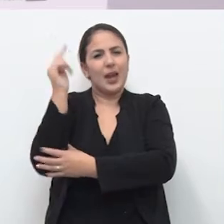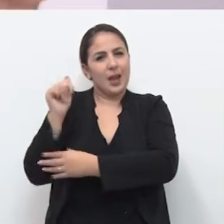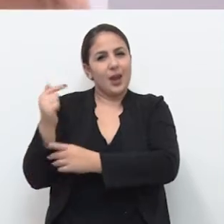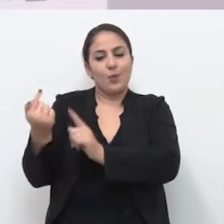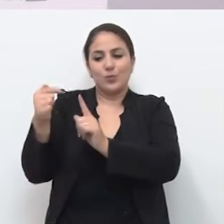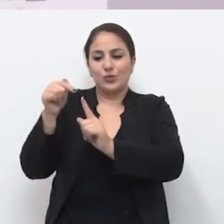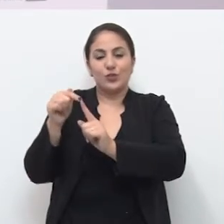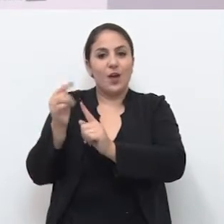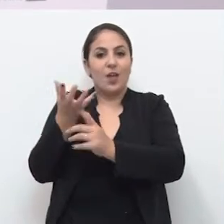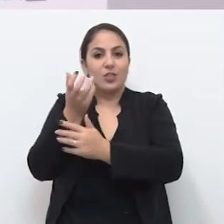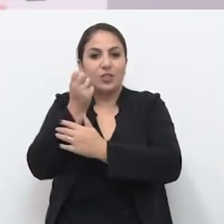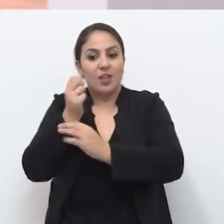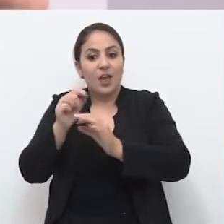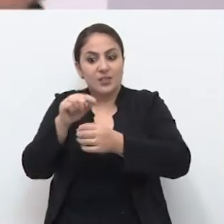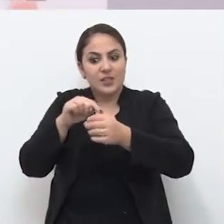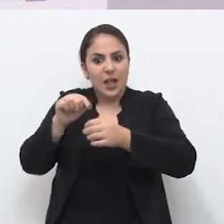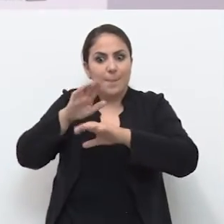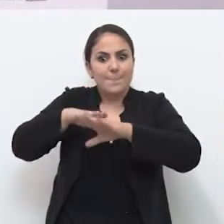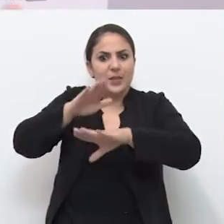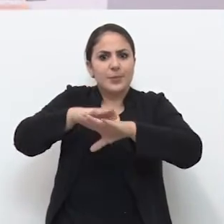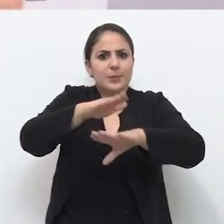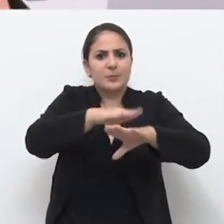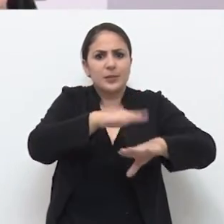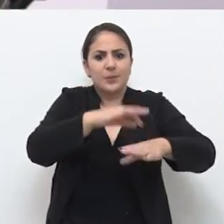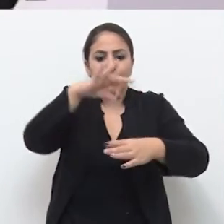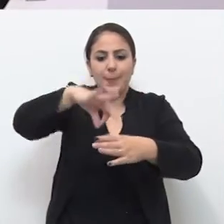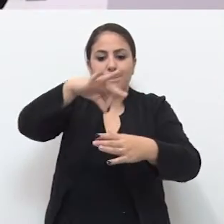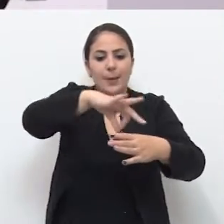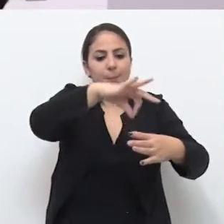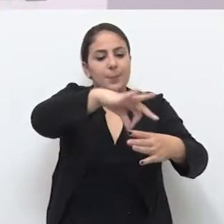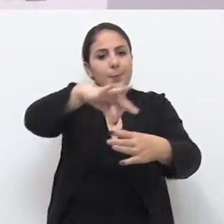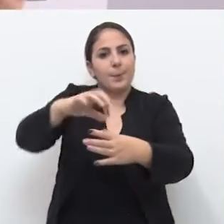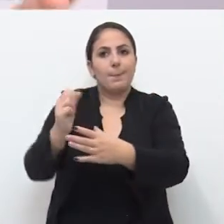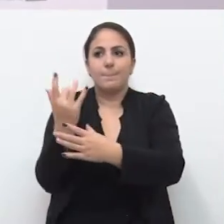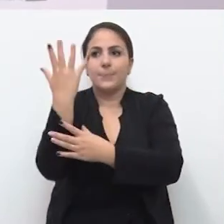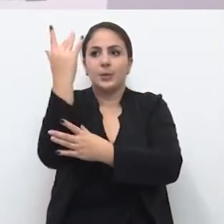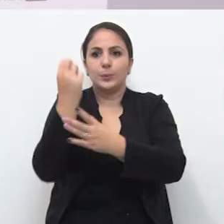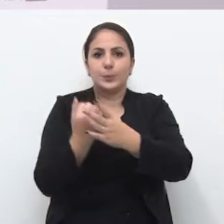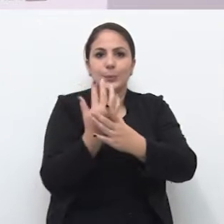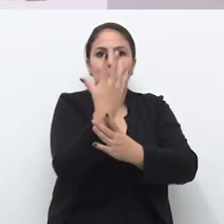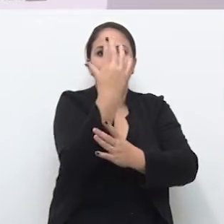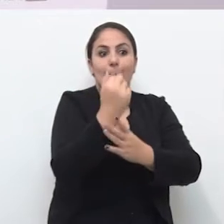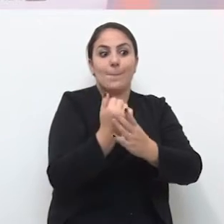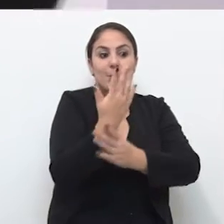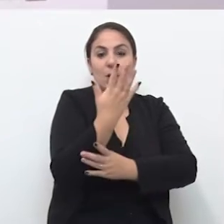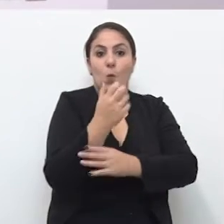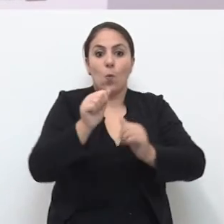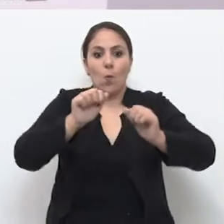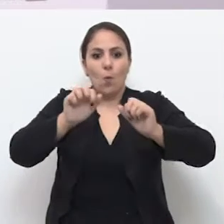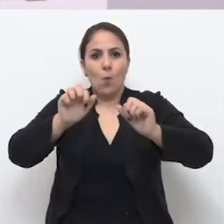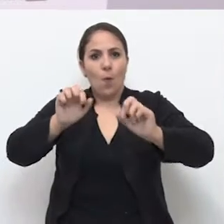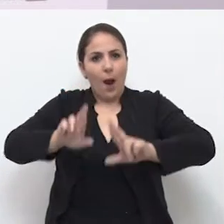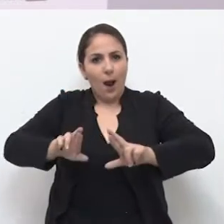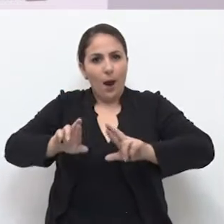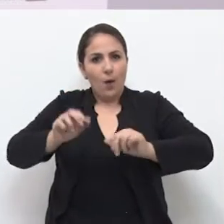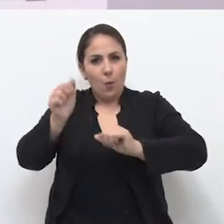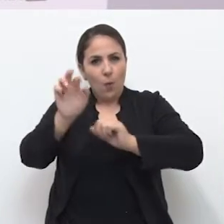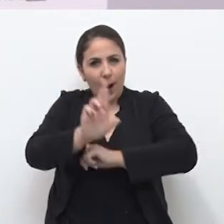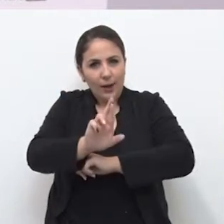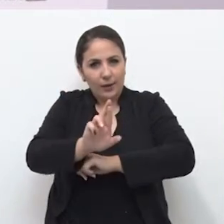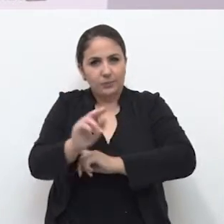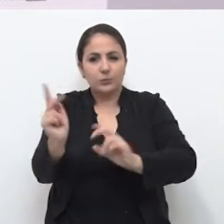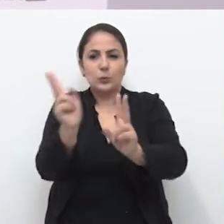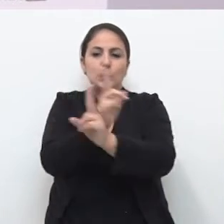adotar a cidade de mais árvores e dessa forma tornar o ar mais puro. Mas nós também precisamos ter